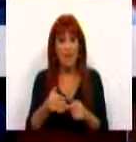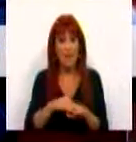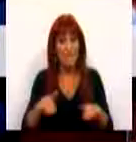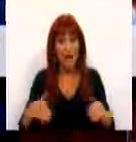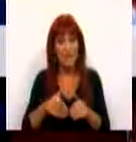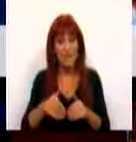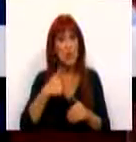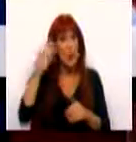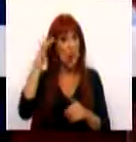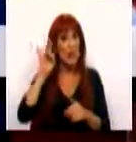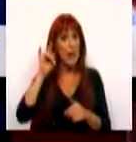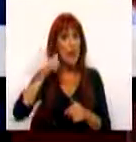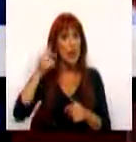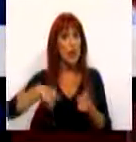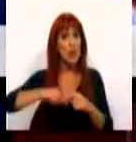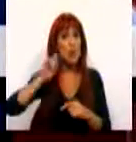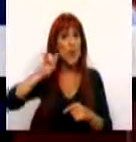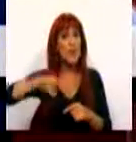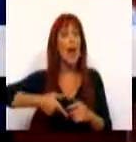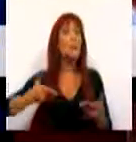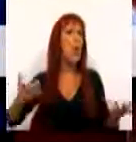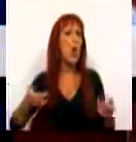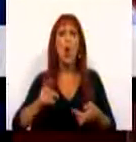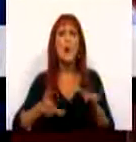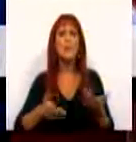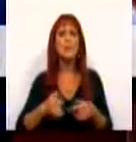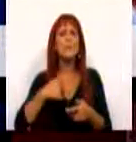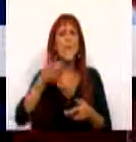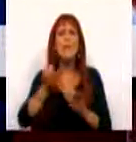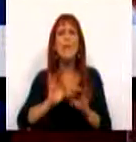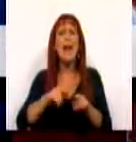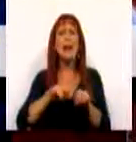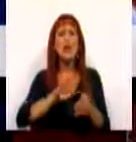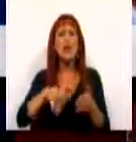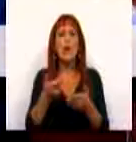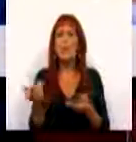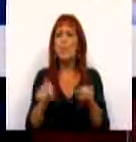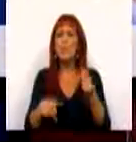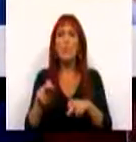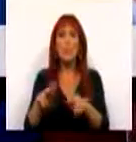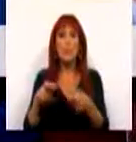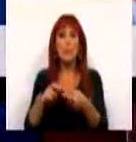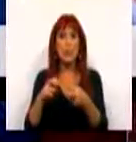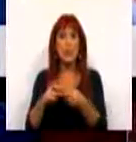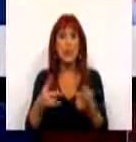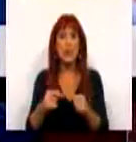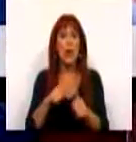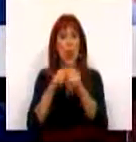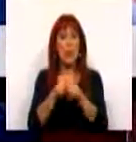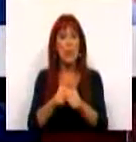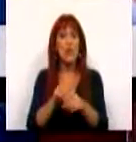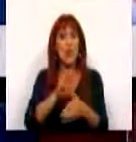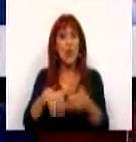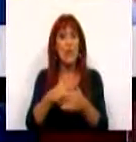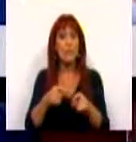fase, julgo ser importante que todos saibamos o que é que está preparado nestes planos de contingência, dado que também cumprimento pelo